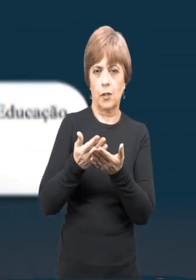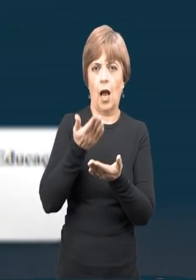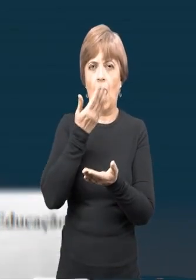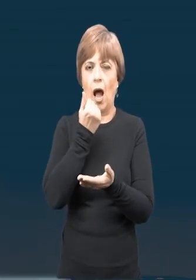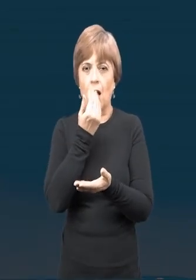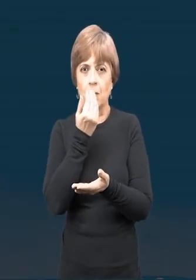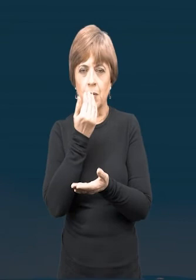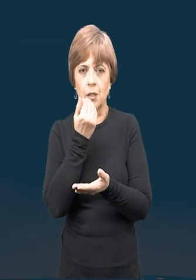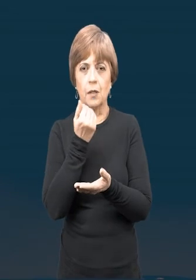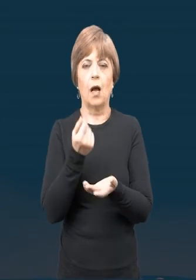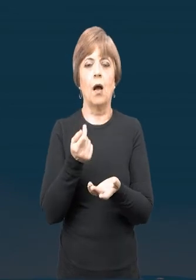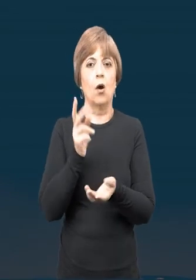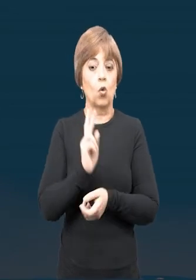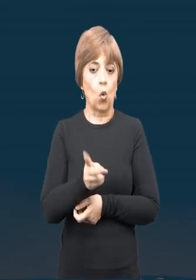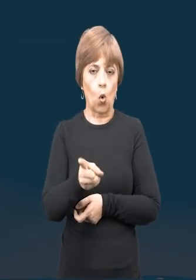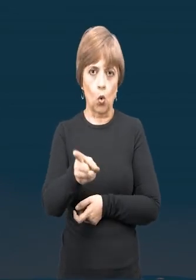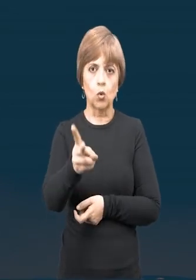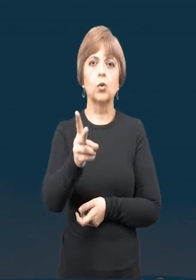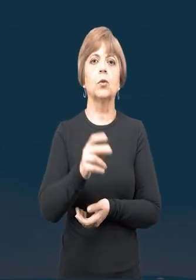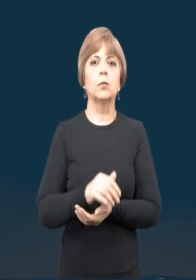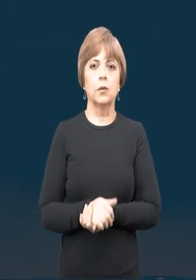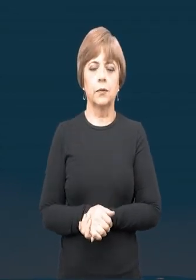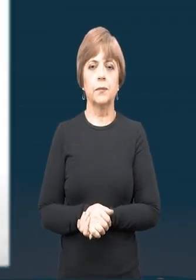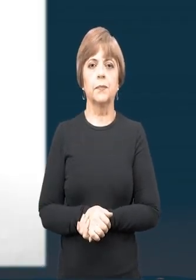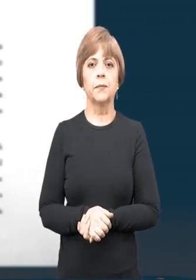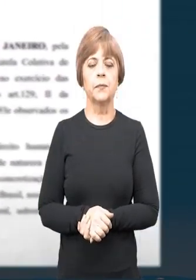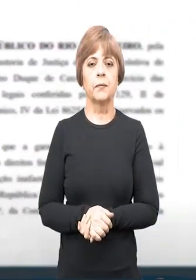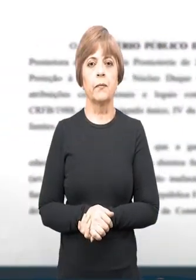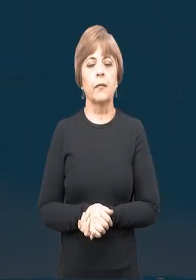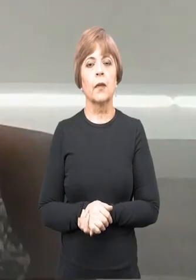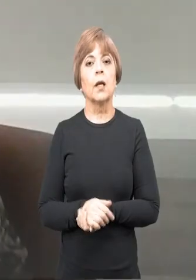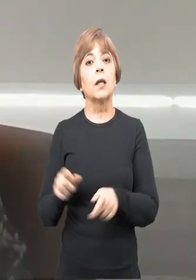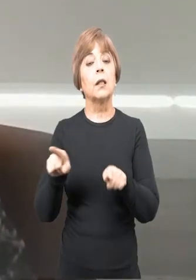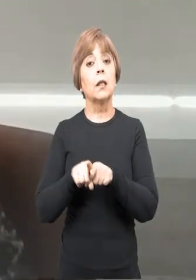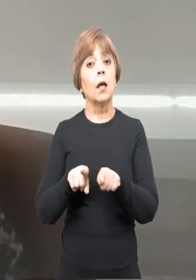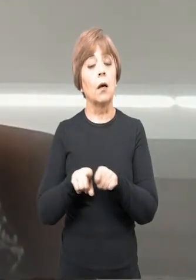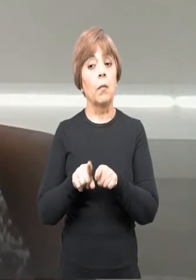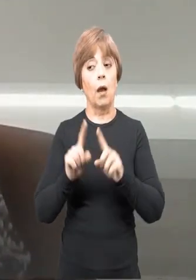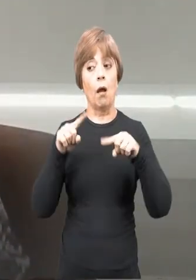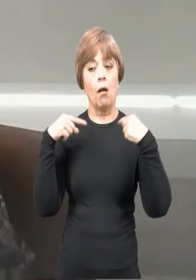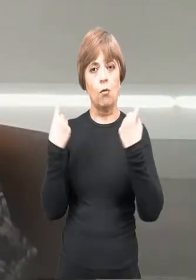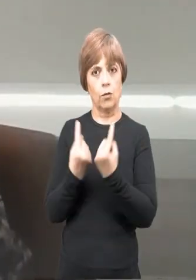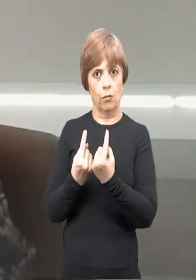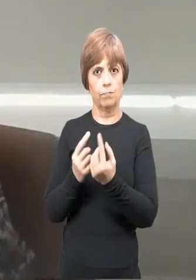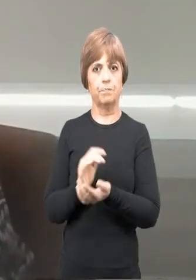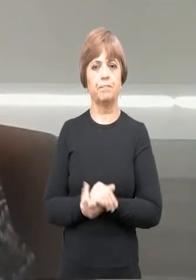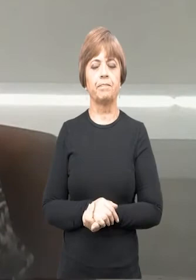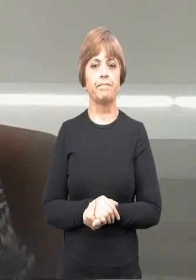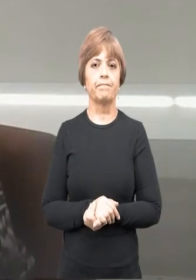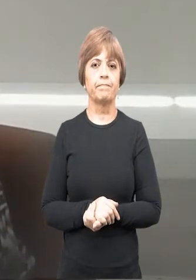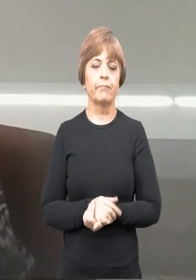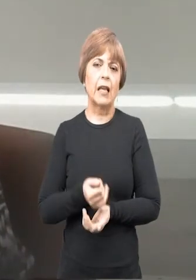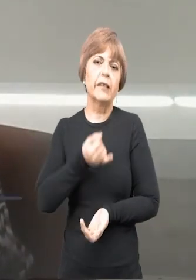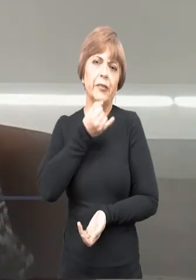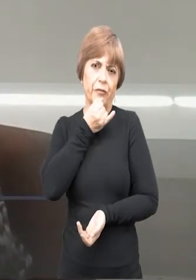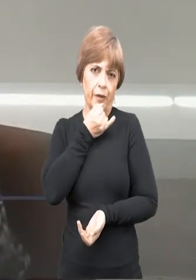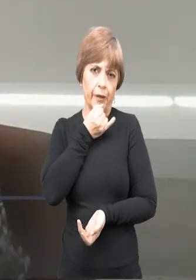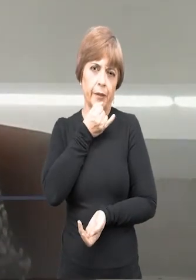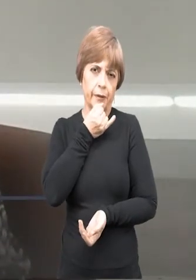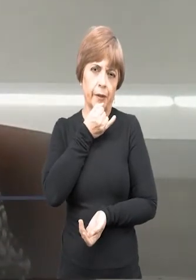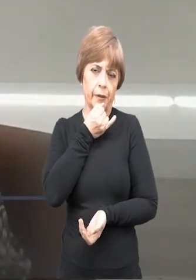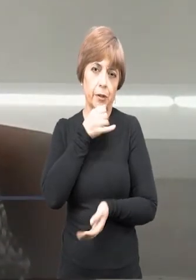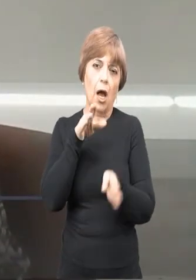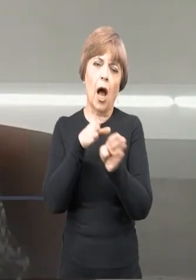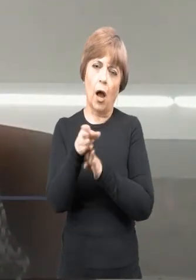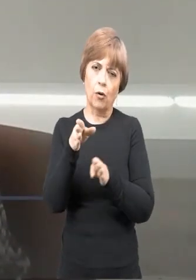escolar deveria ser prestada e realizadas reuniões. Infelizmente, a recomendação expedida ela